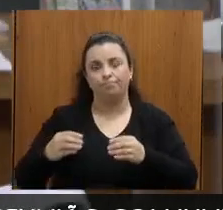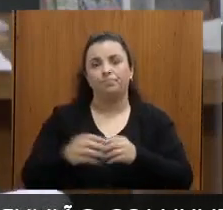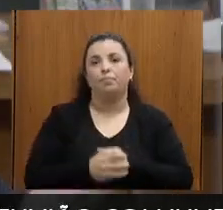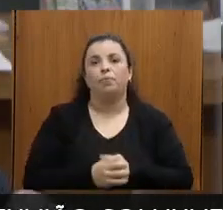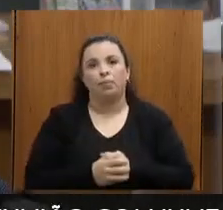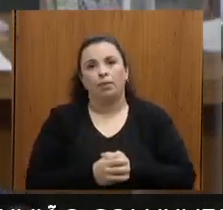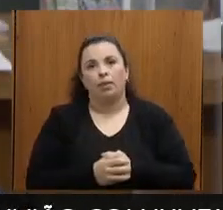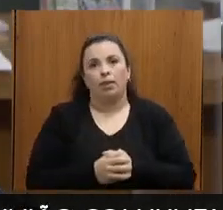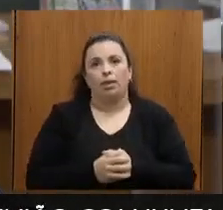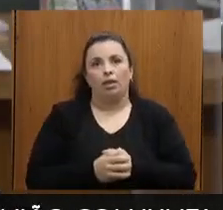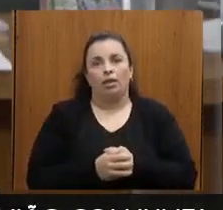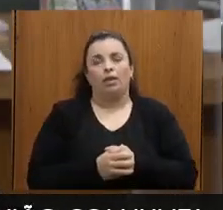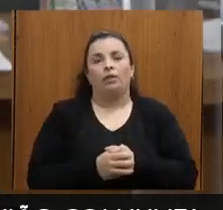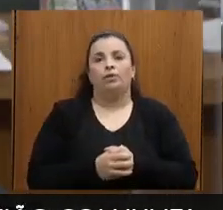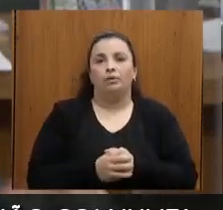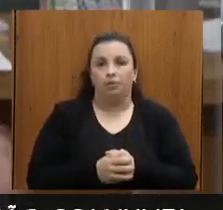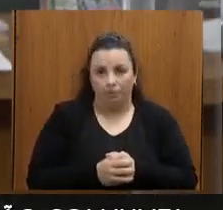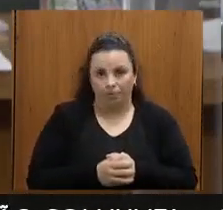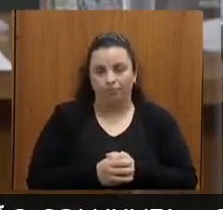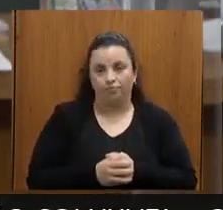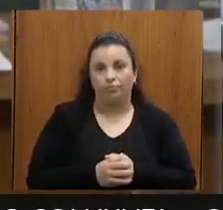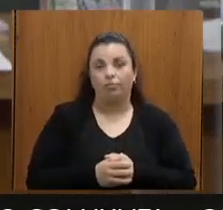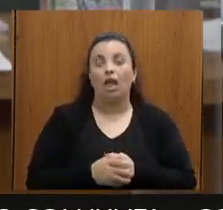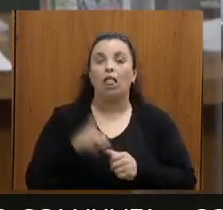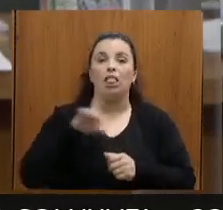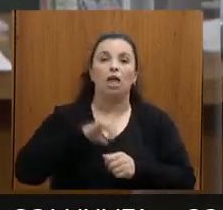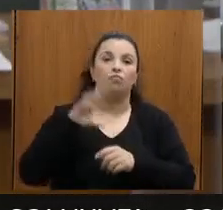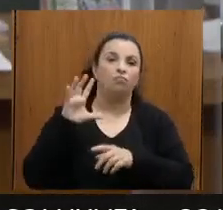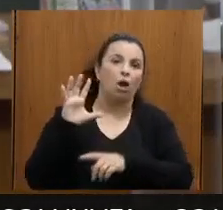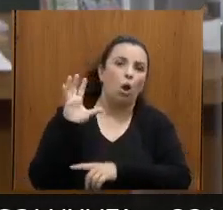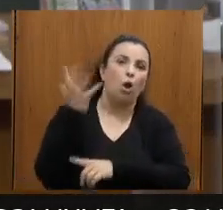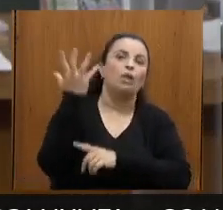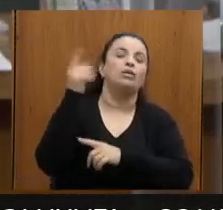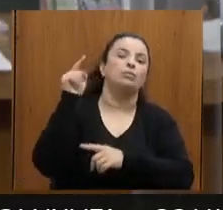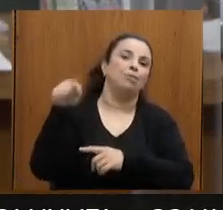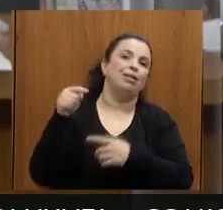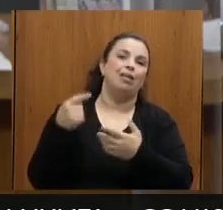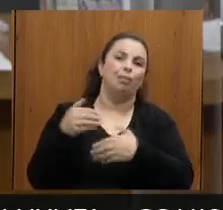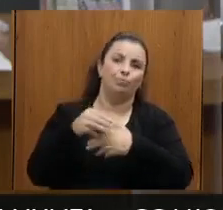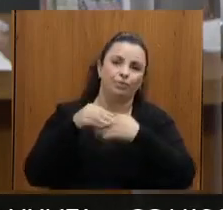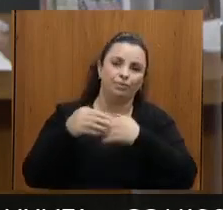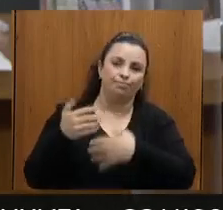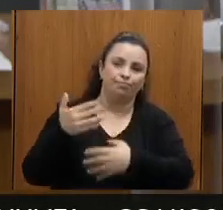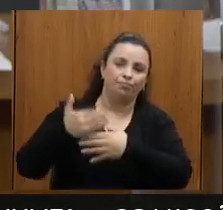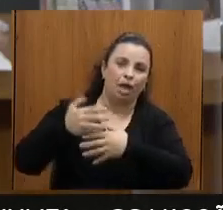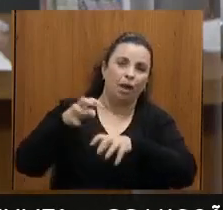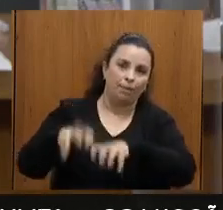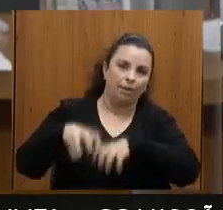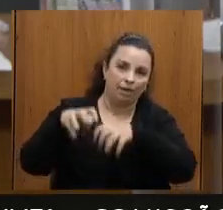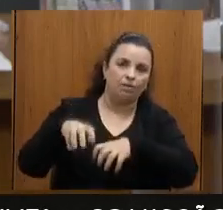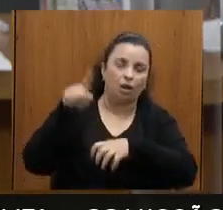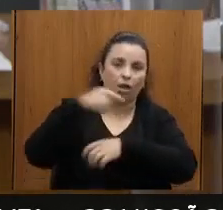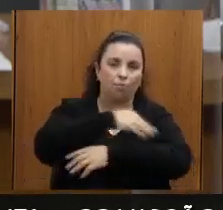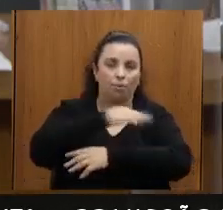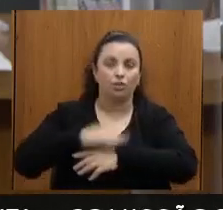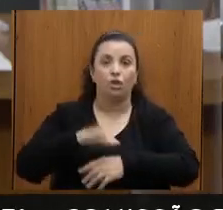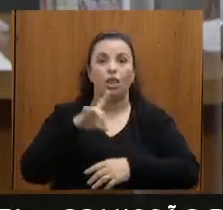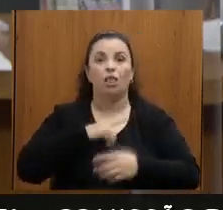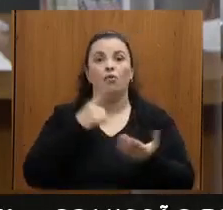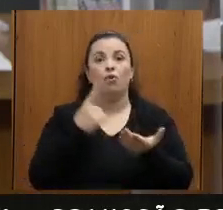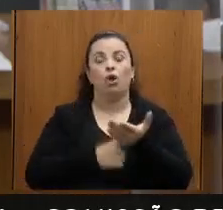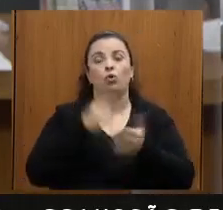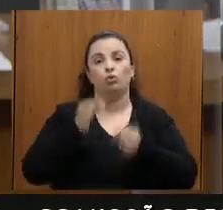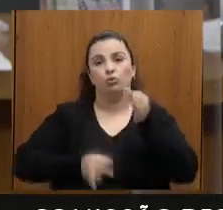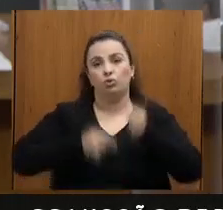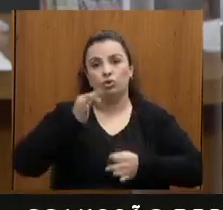às respostas aos desastres minerários de Brumadinho e Mariana, tivemos o acordo judicial de reparação